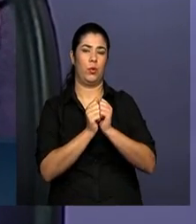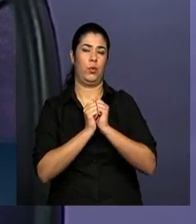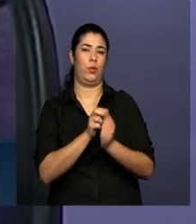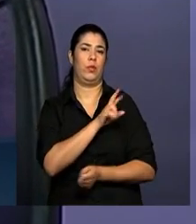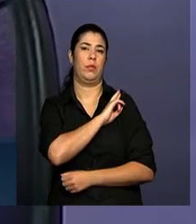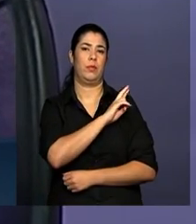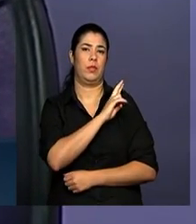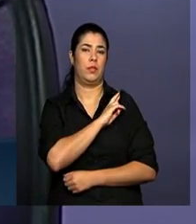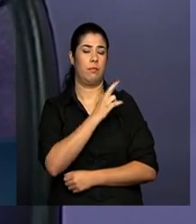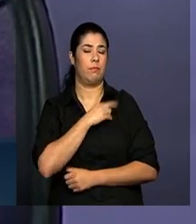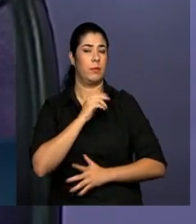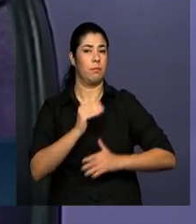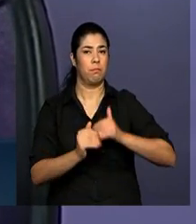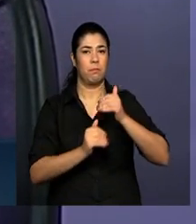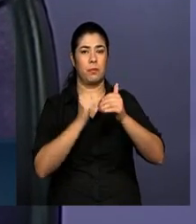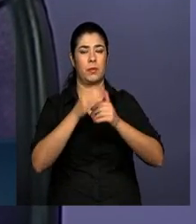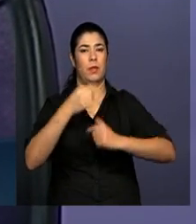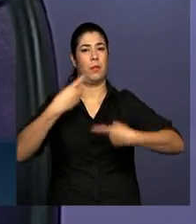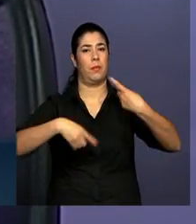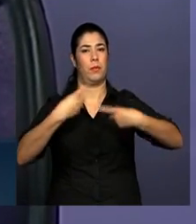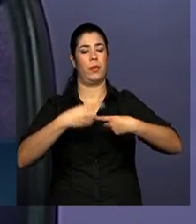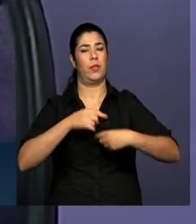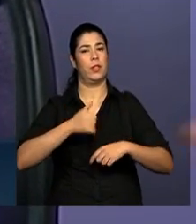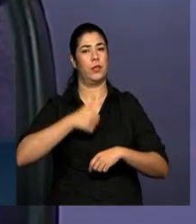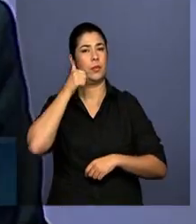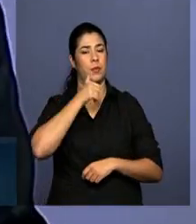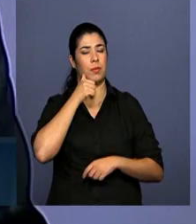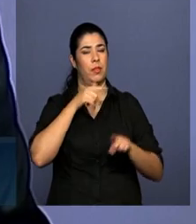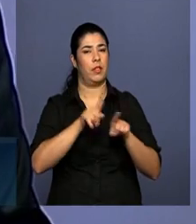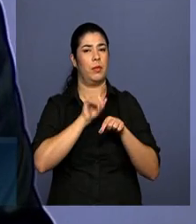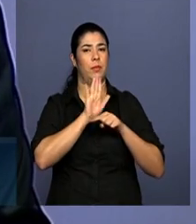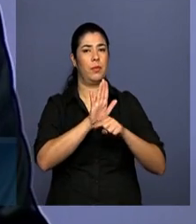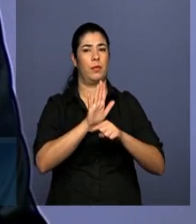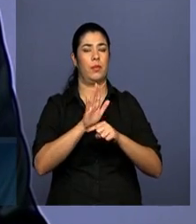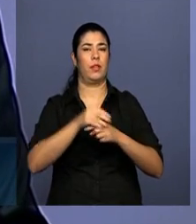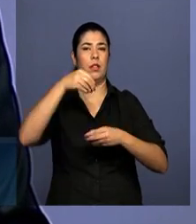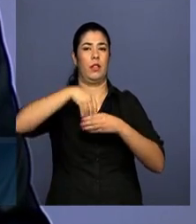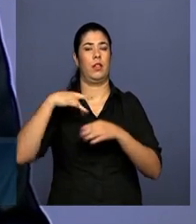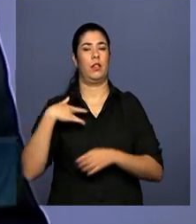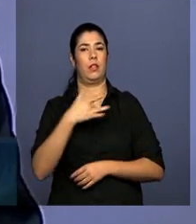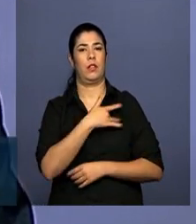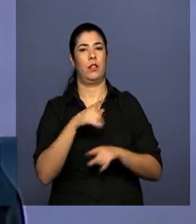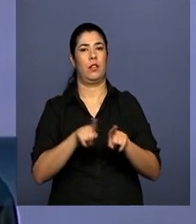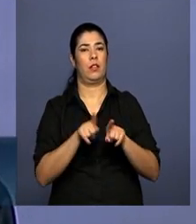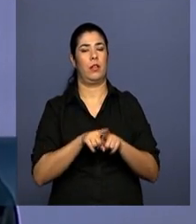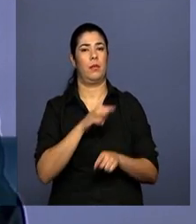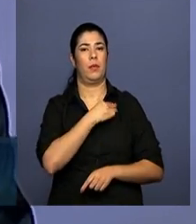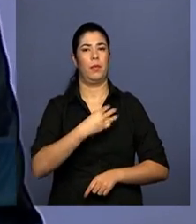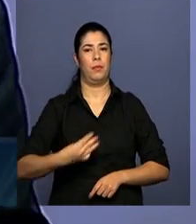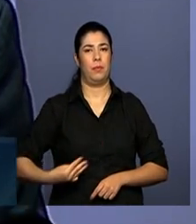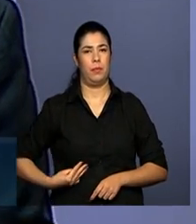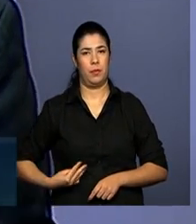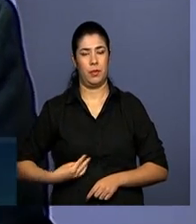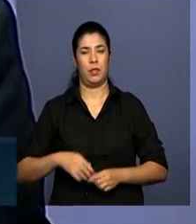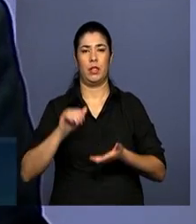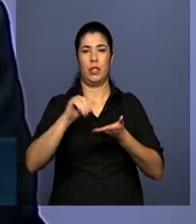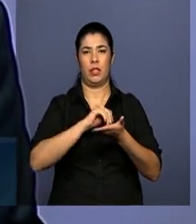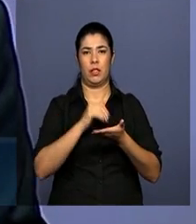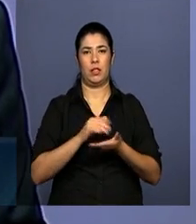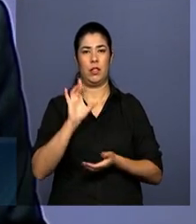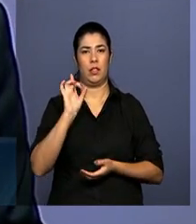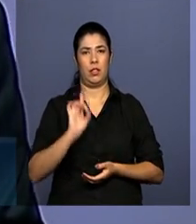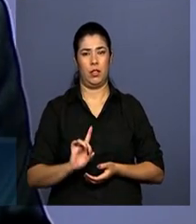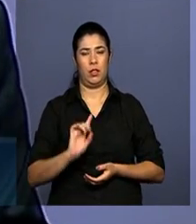imensa de poder avançar as políticas para as mulheres, quais a gente contribui no âmbito da saúde, a ministra de Estado-chefe da Secretaria de Direitos Humanos